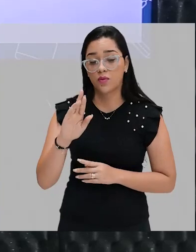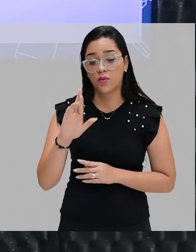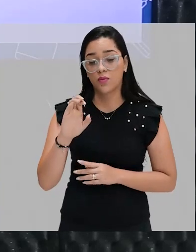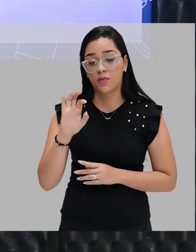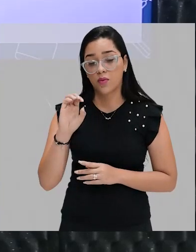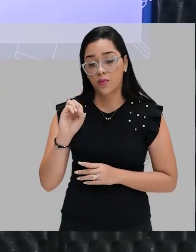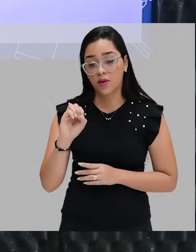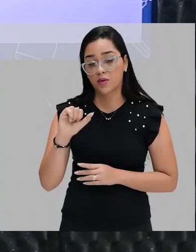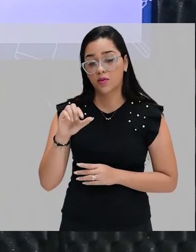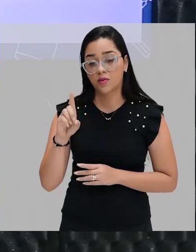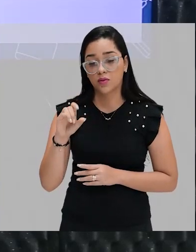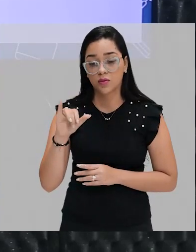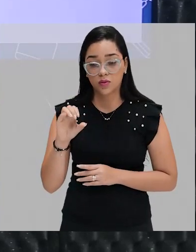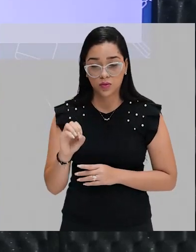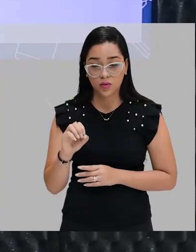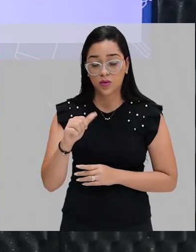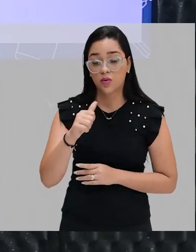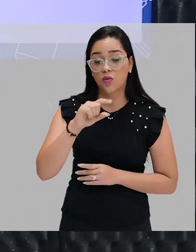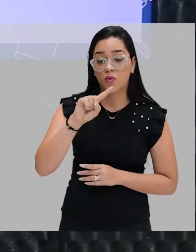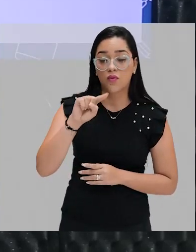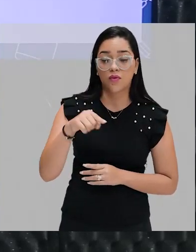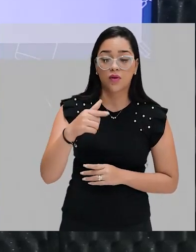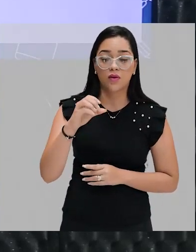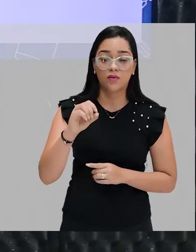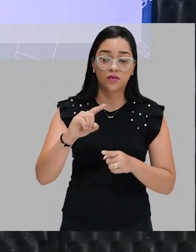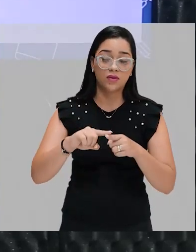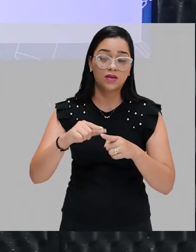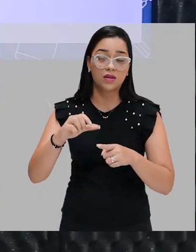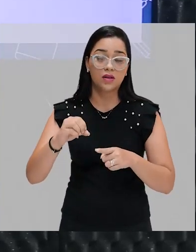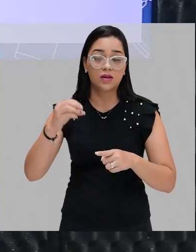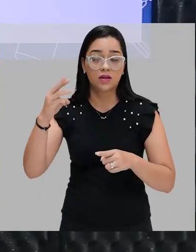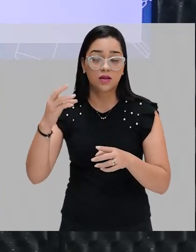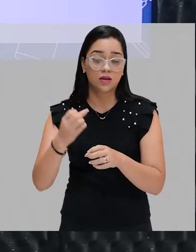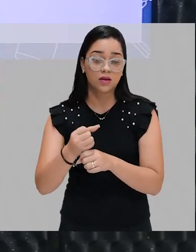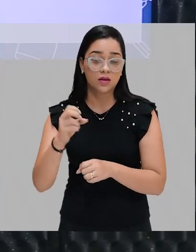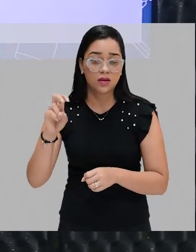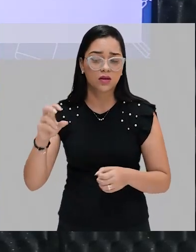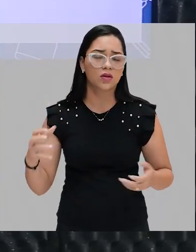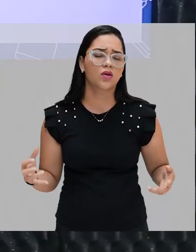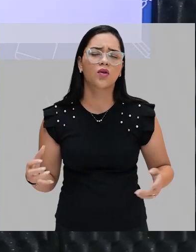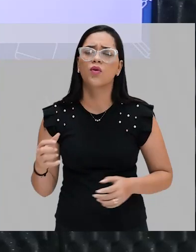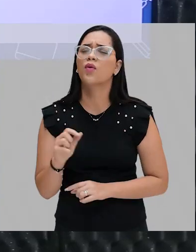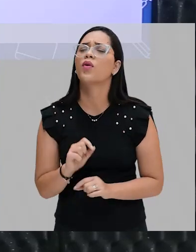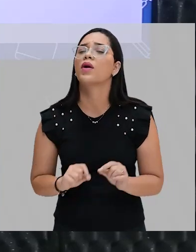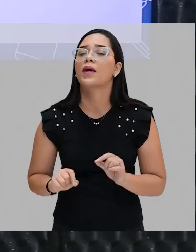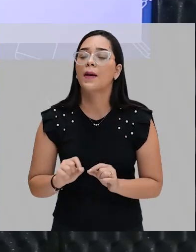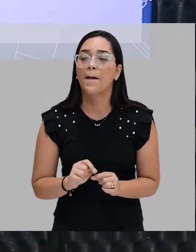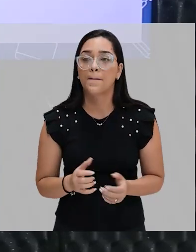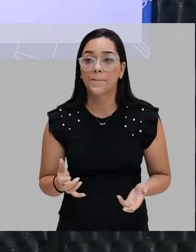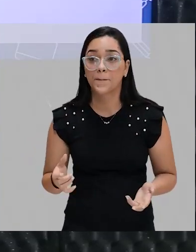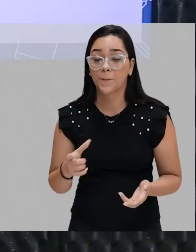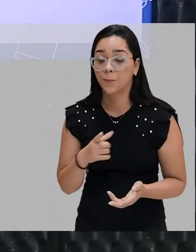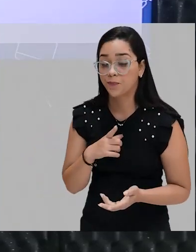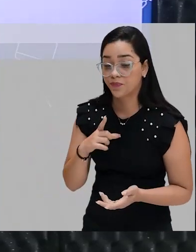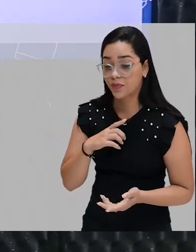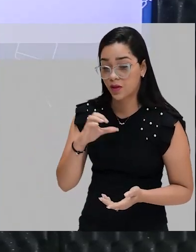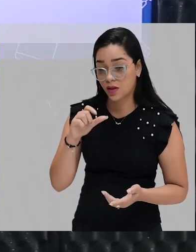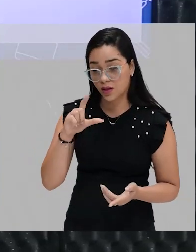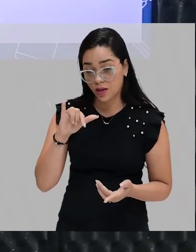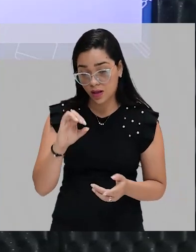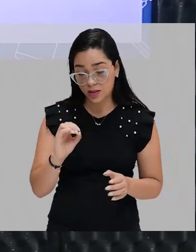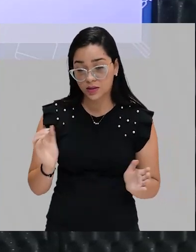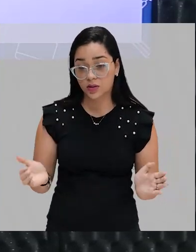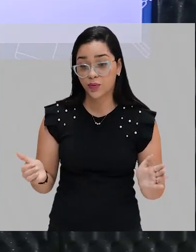vezes 10 elevado à terceira potência. Então, a ordem seria, primeiro, o carbonato de cálcio, certo? E o